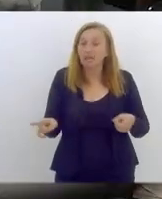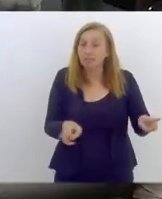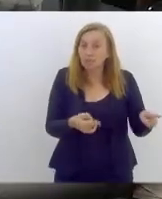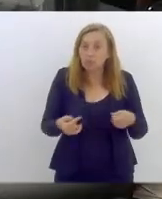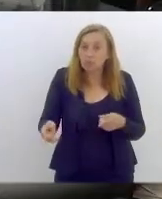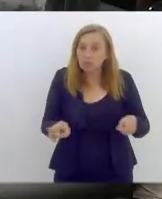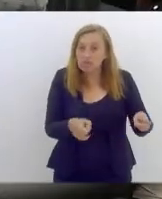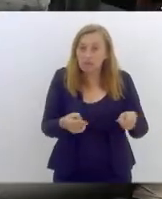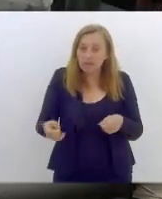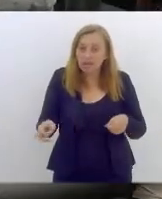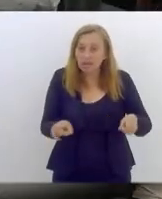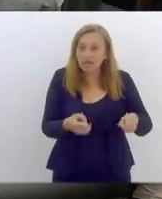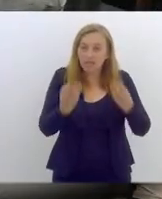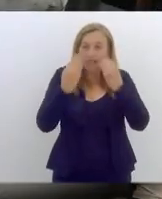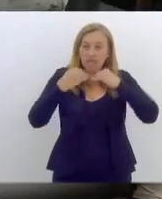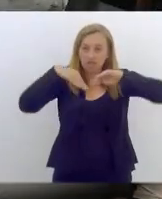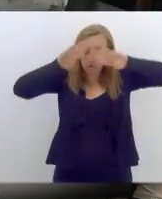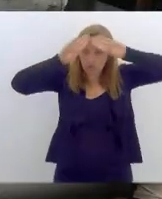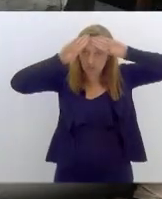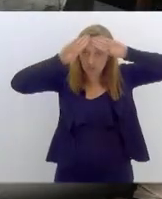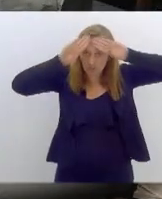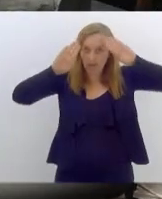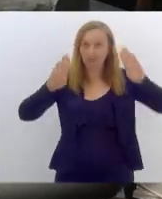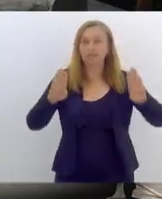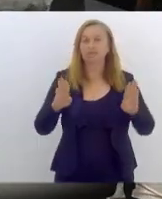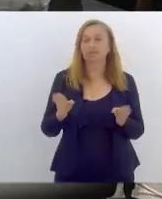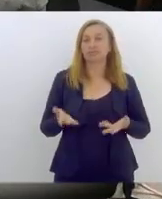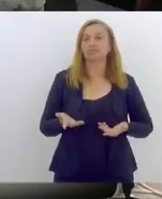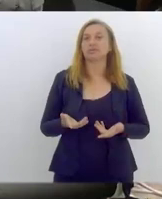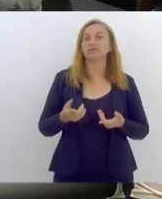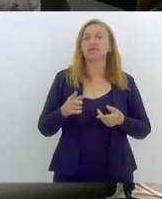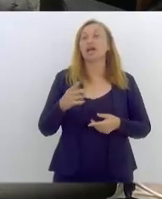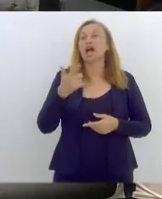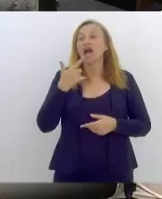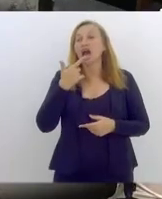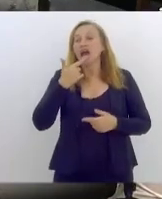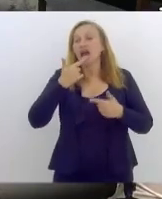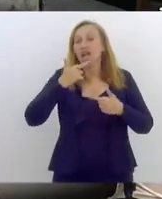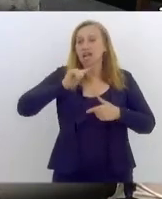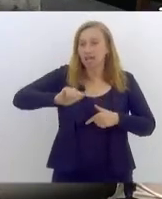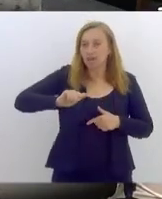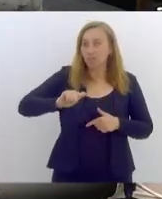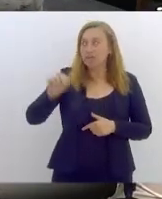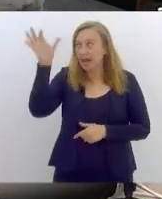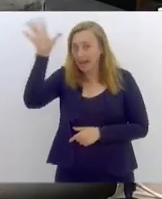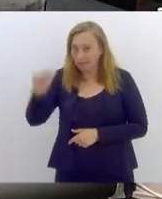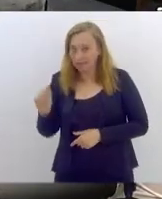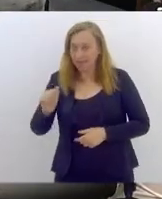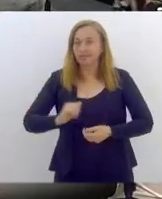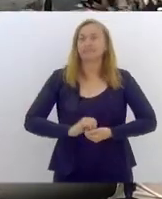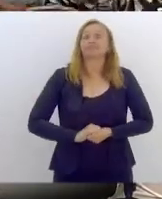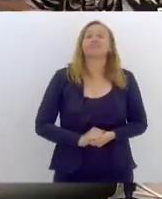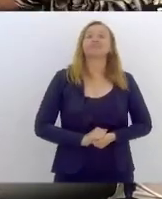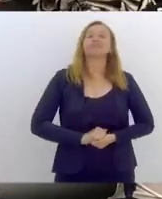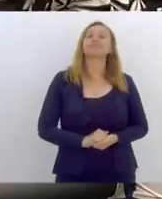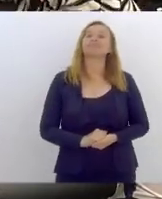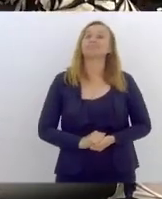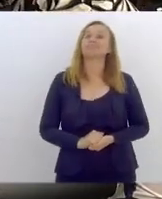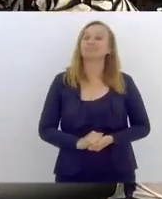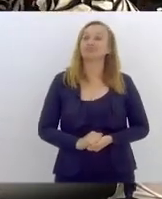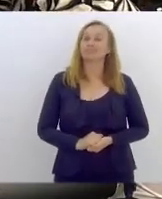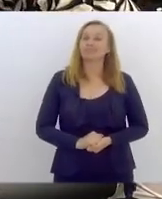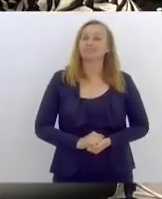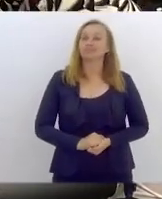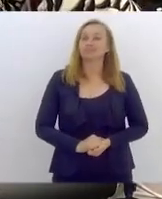Oba nixara lokyodo, oberi oman. Oba